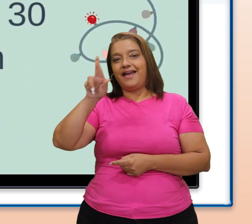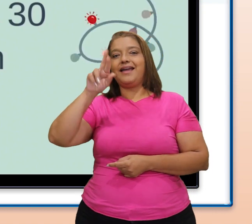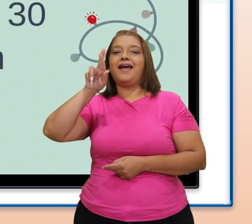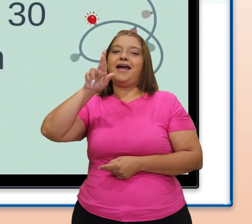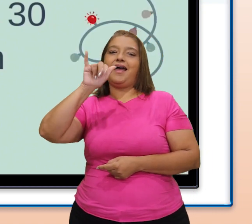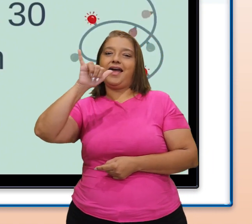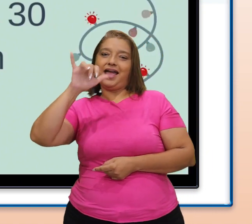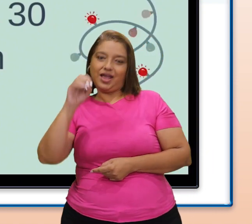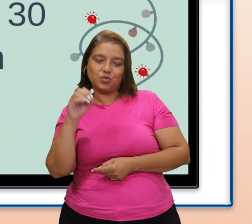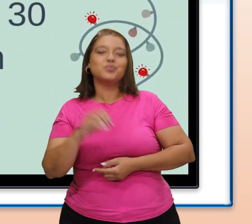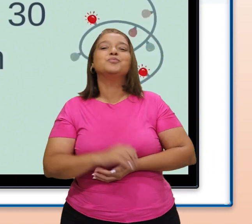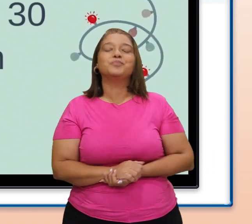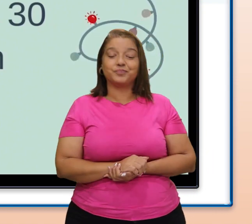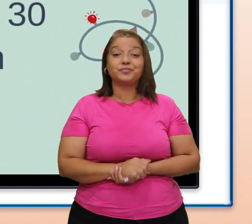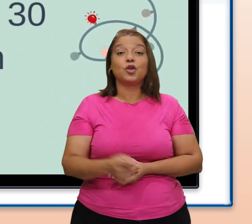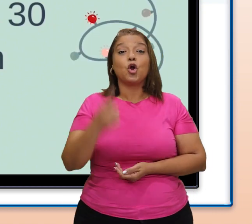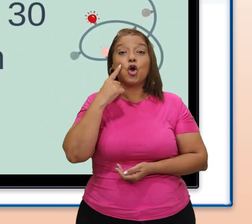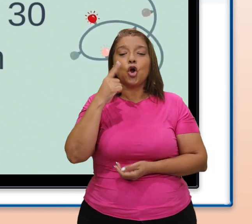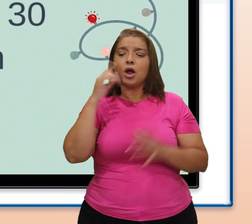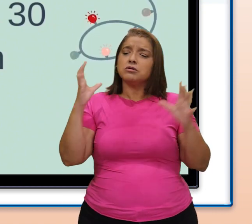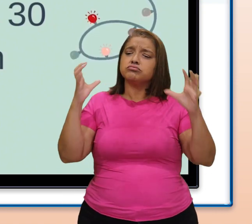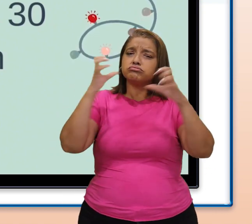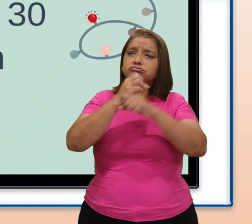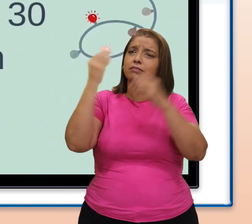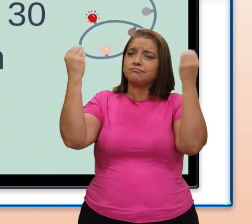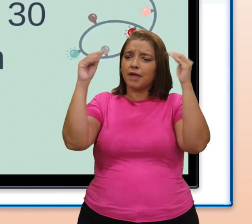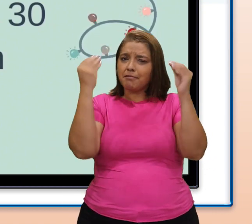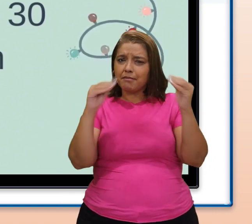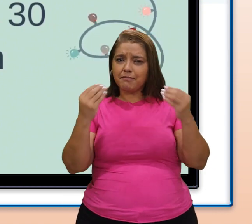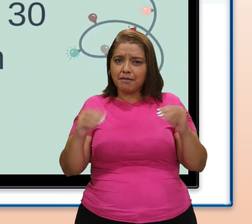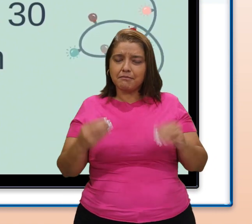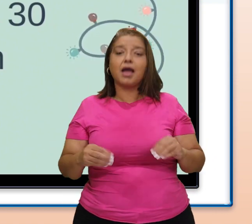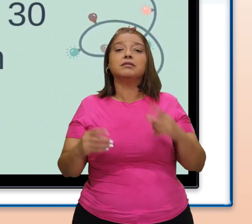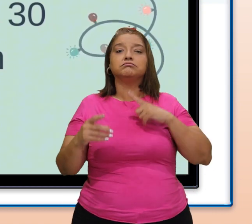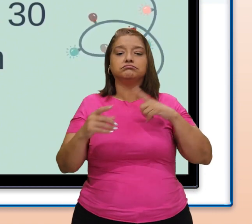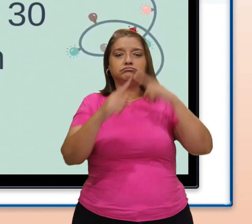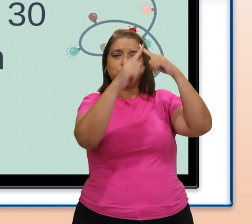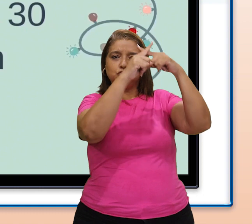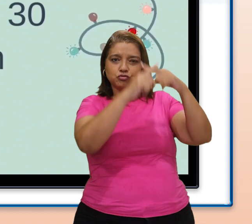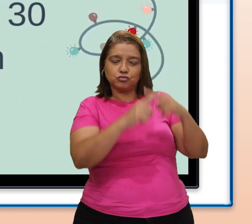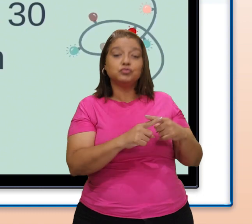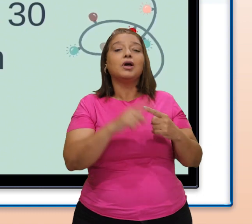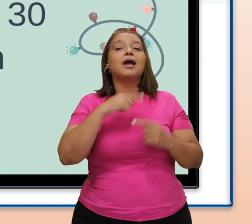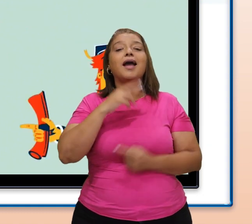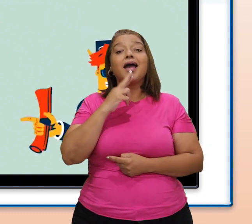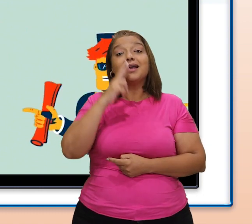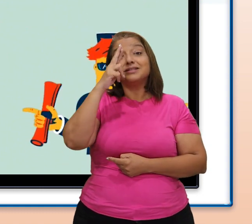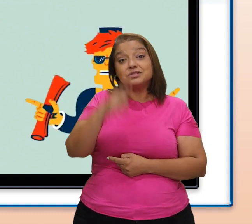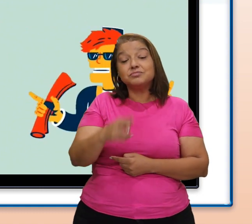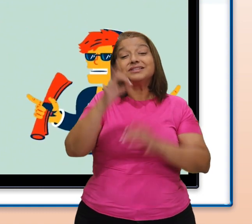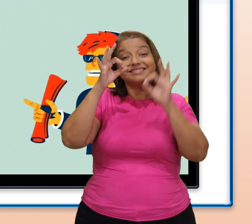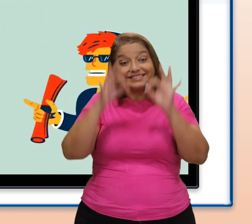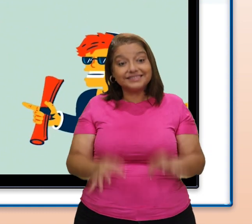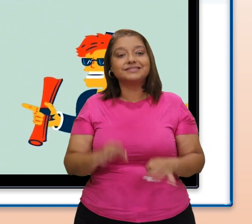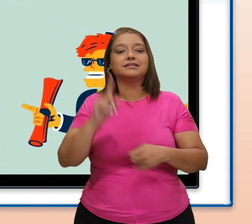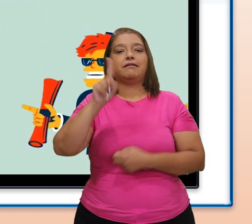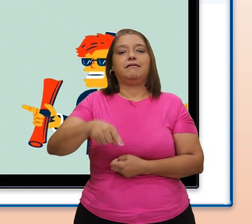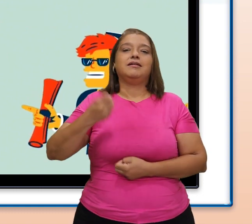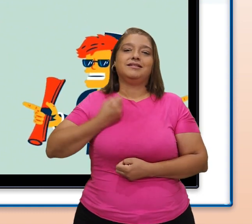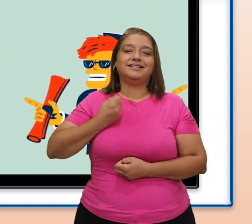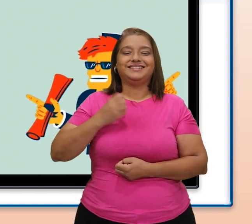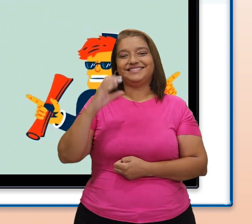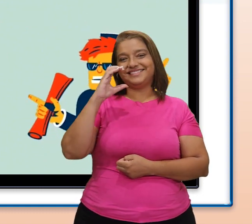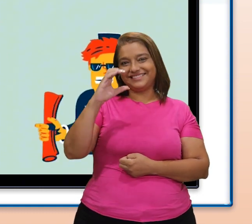raio. Substituindo os valores e multiplicando, podemos concluir que a resposta correta é a letra